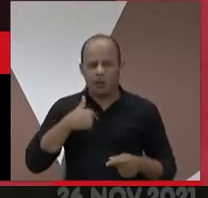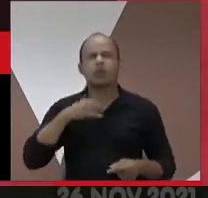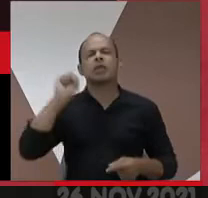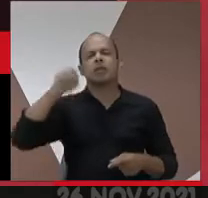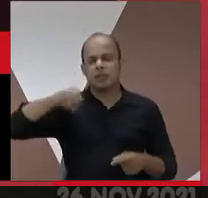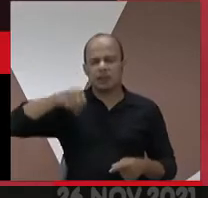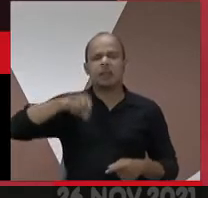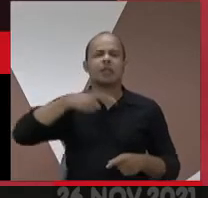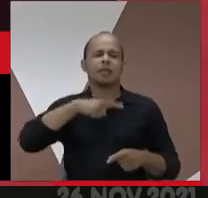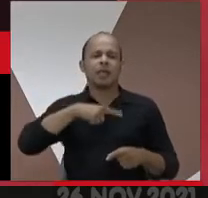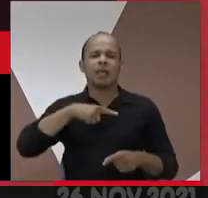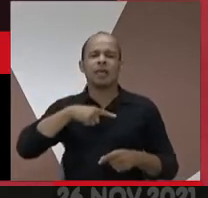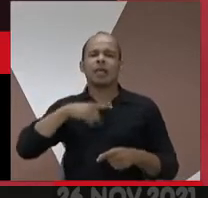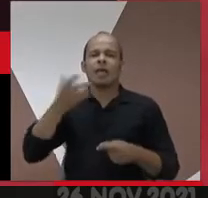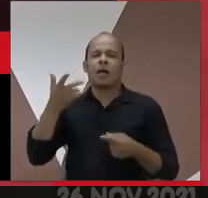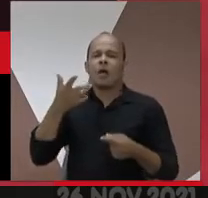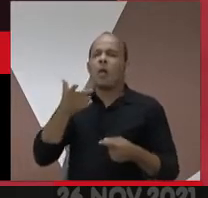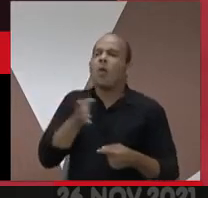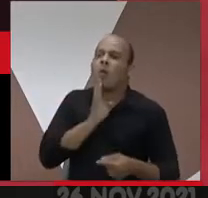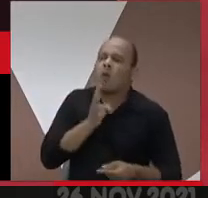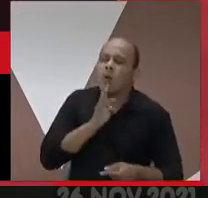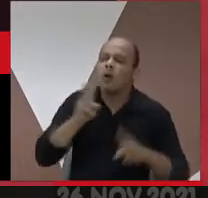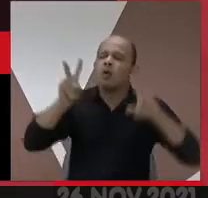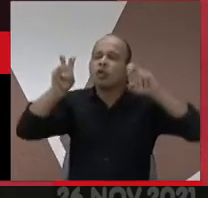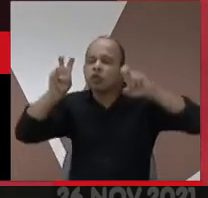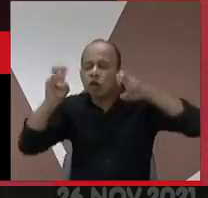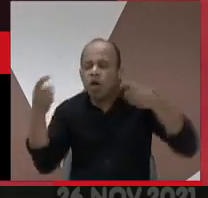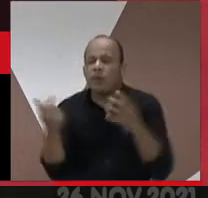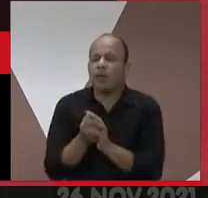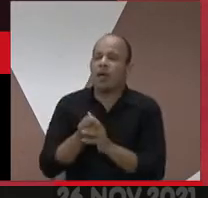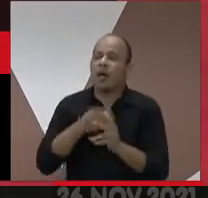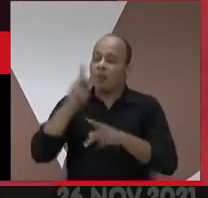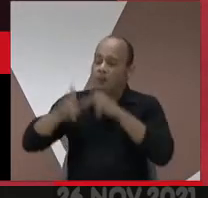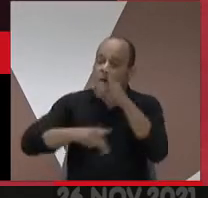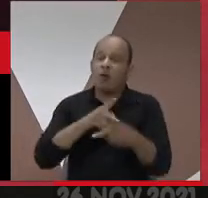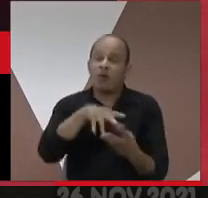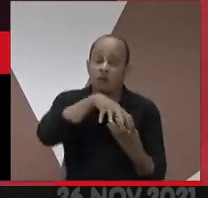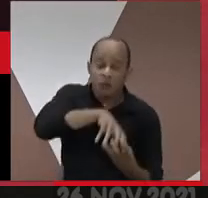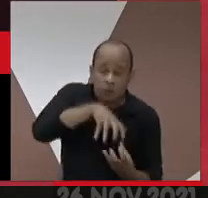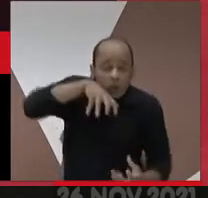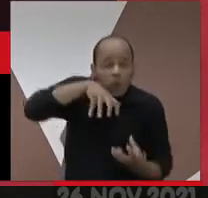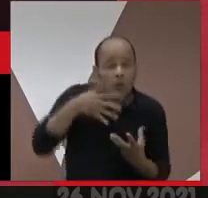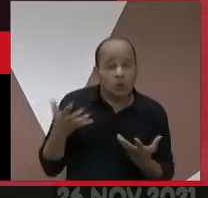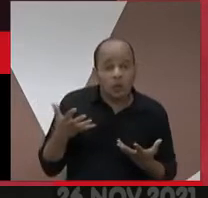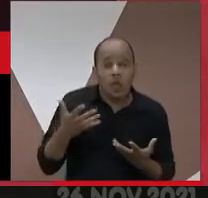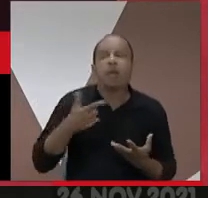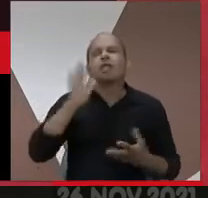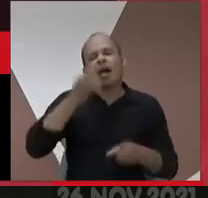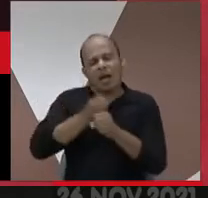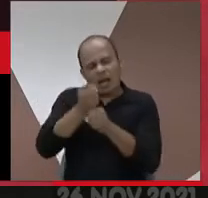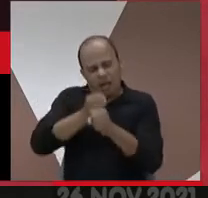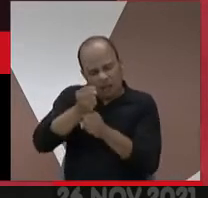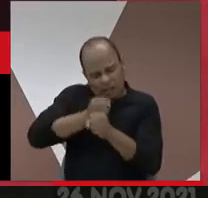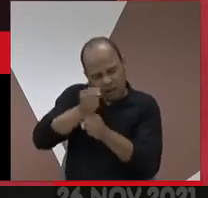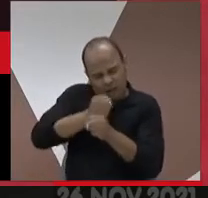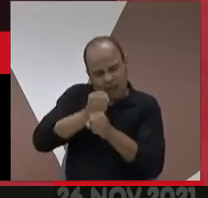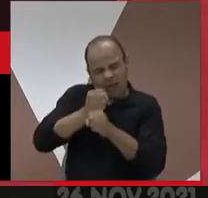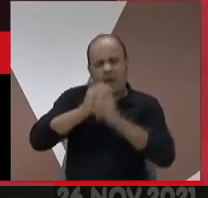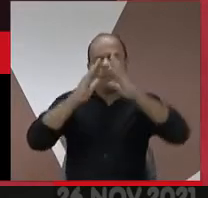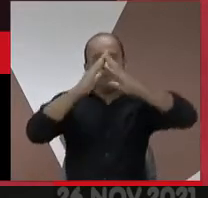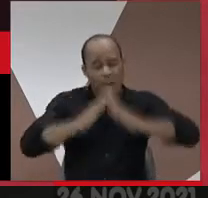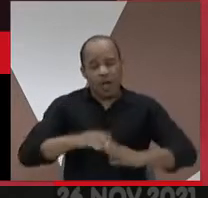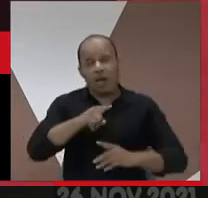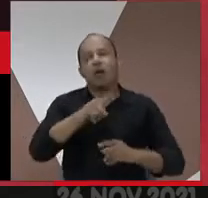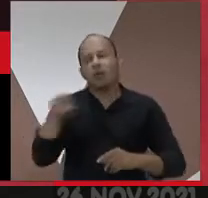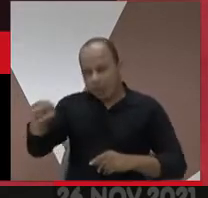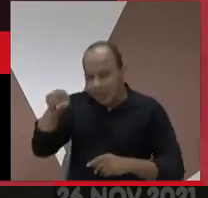é a Marília, ao povo idoso. E eu, meu marido, 72 anos, e você, Marília, tem tido respeito